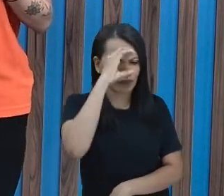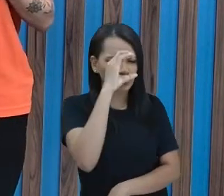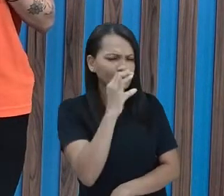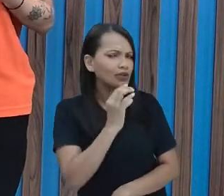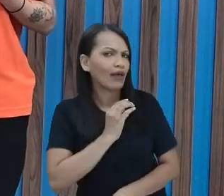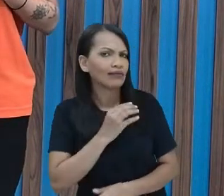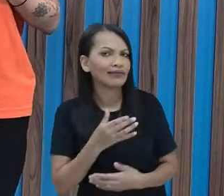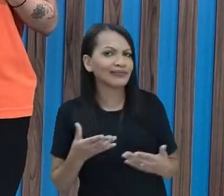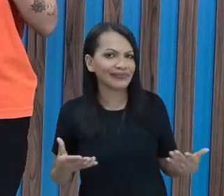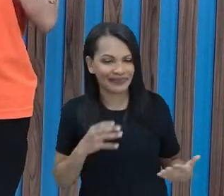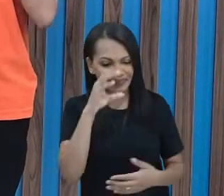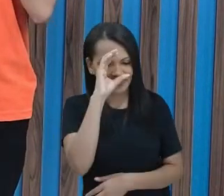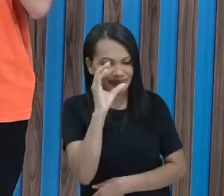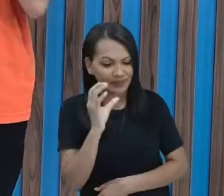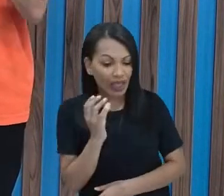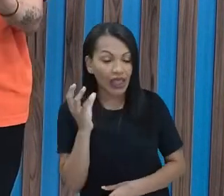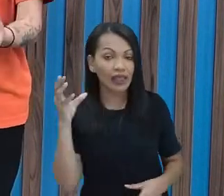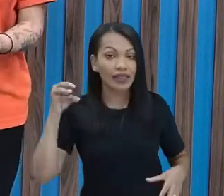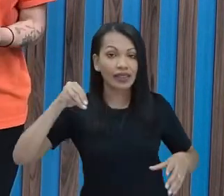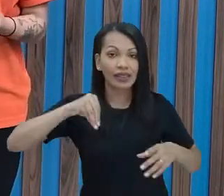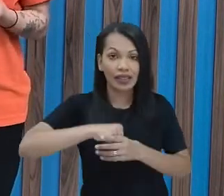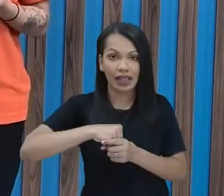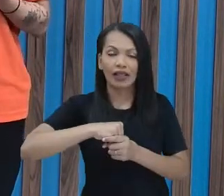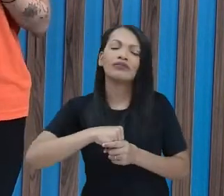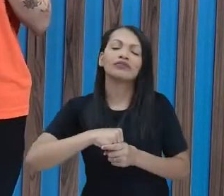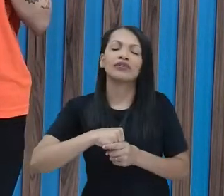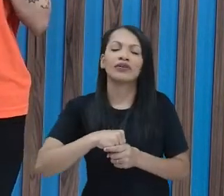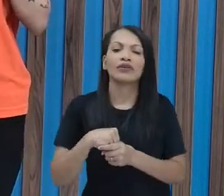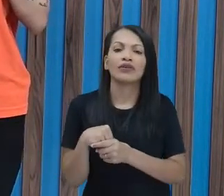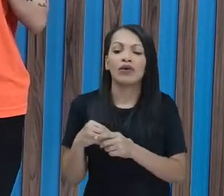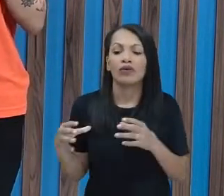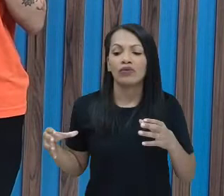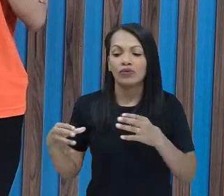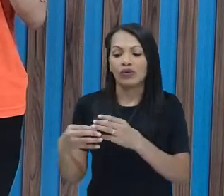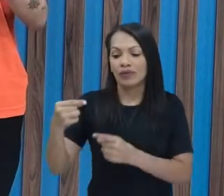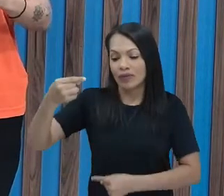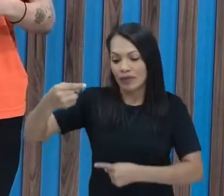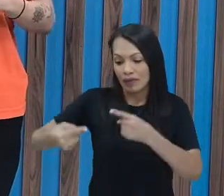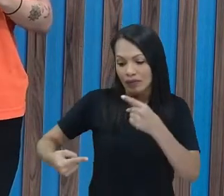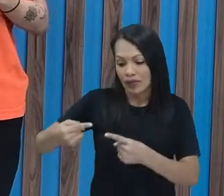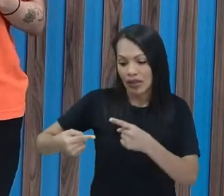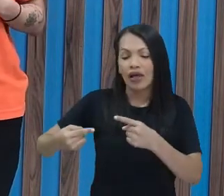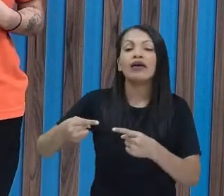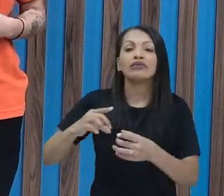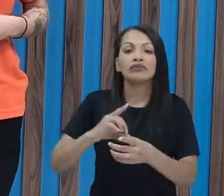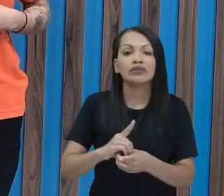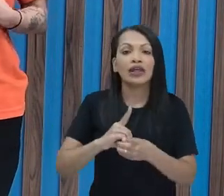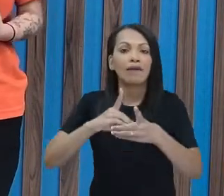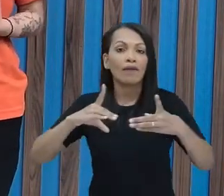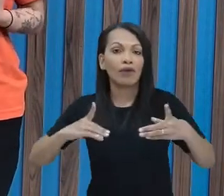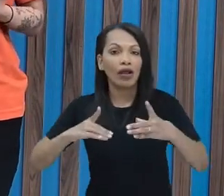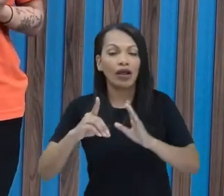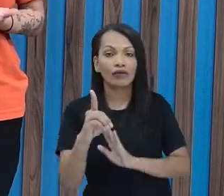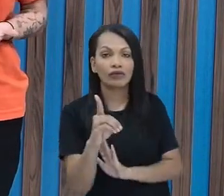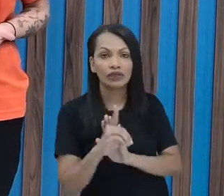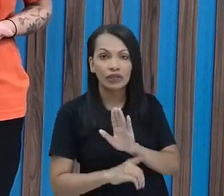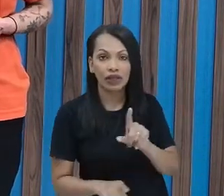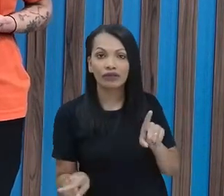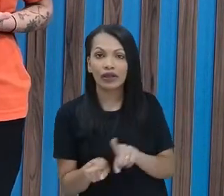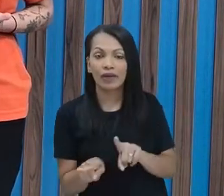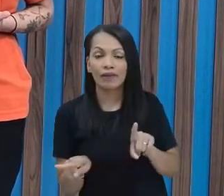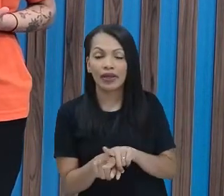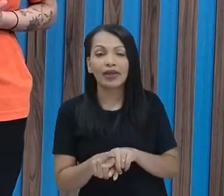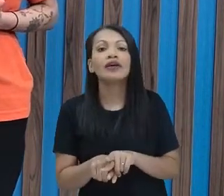cidadania, né, dentro de um regime político democrático, né, sobre os nossos direitos, os nossos